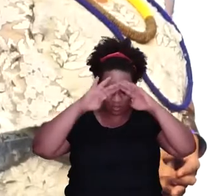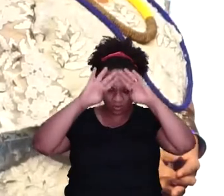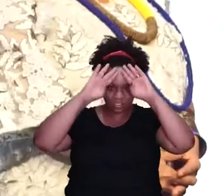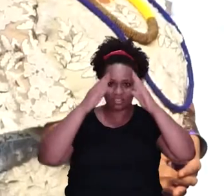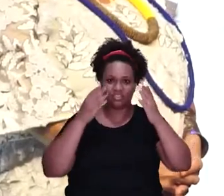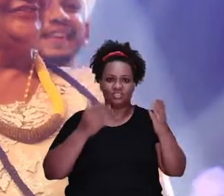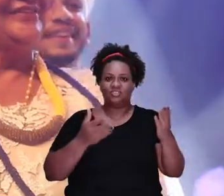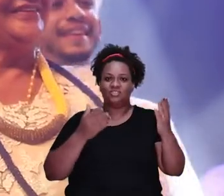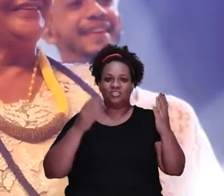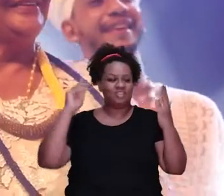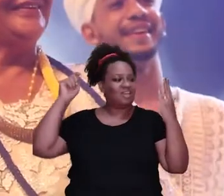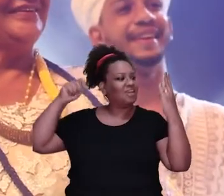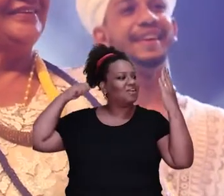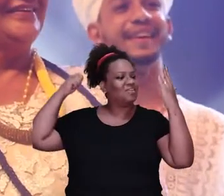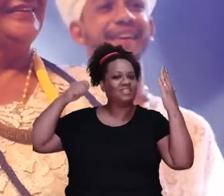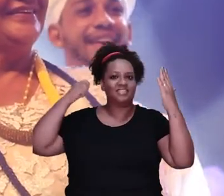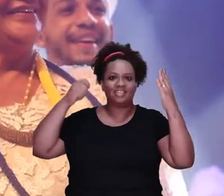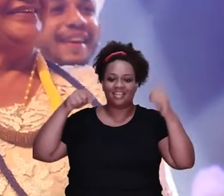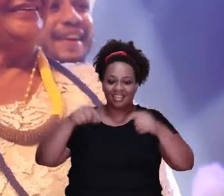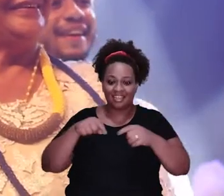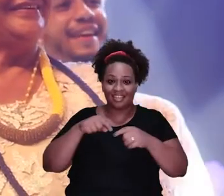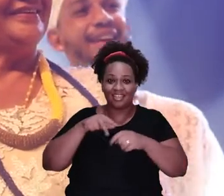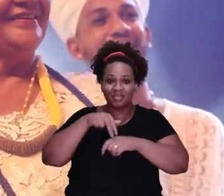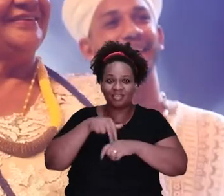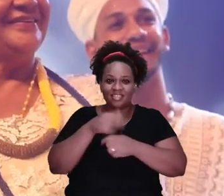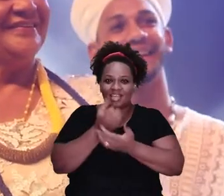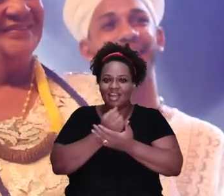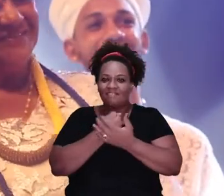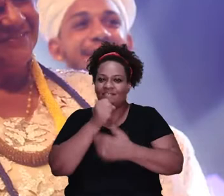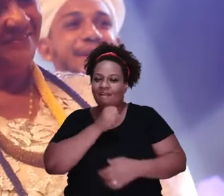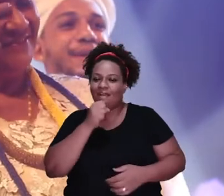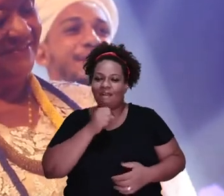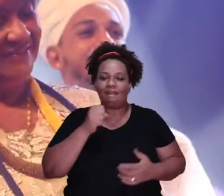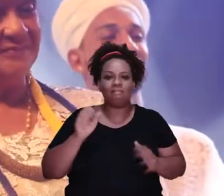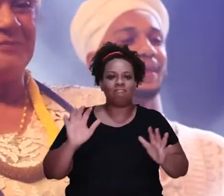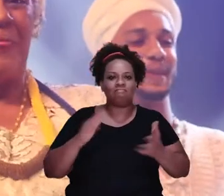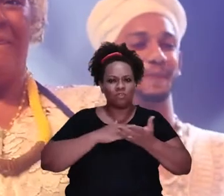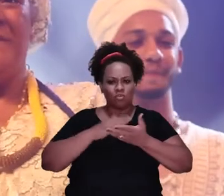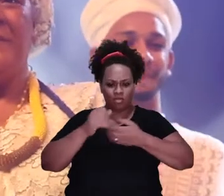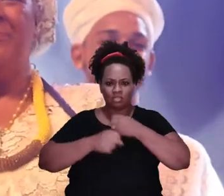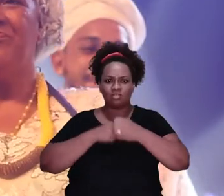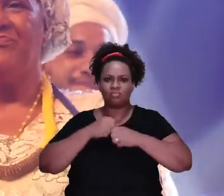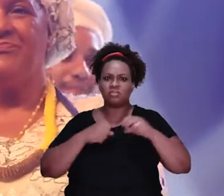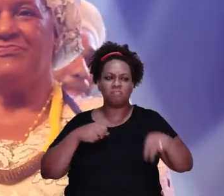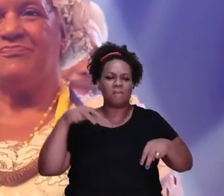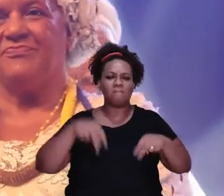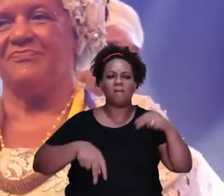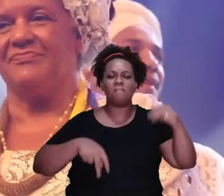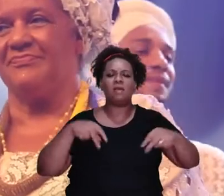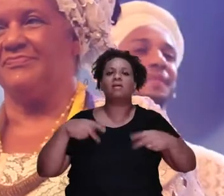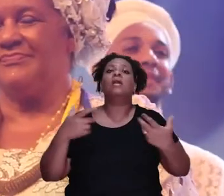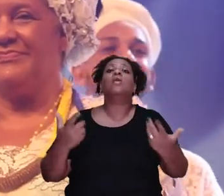a dona do meu orinho esse é o melhor ponte quando eu quiser aqui para gravar eu fiz assim que a gente está começando o ano ocupando